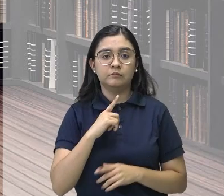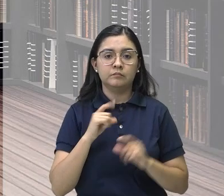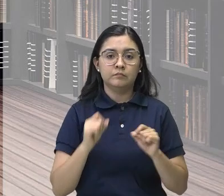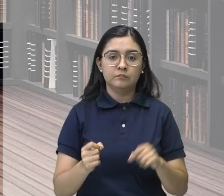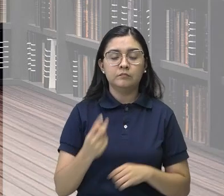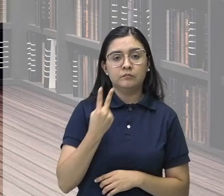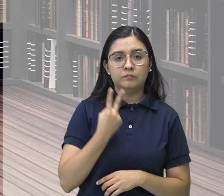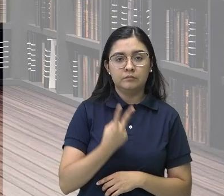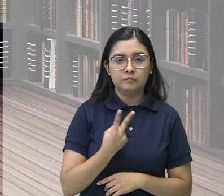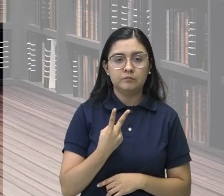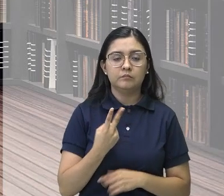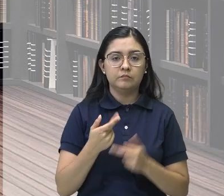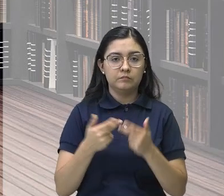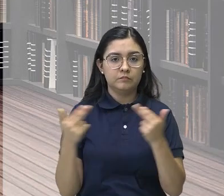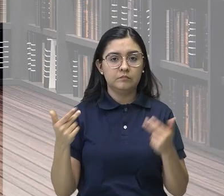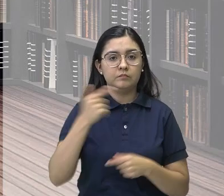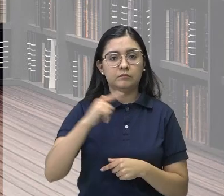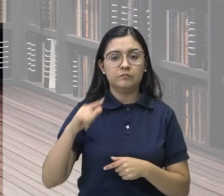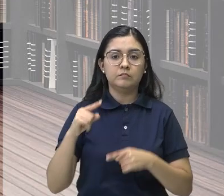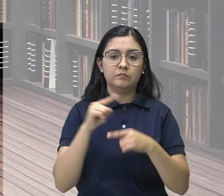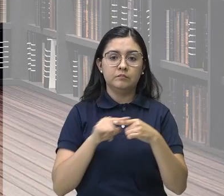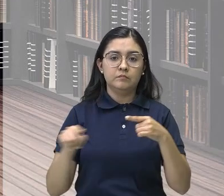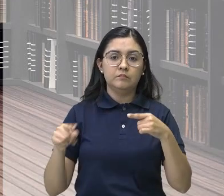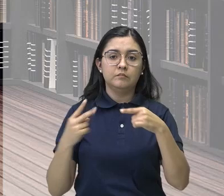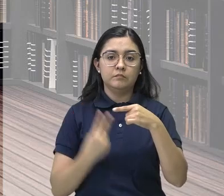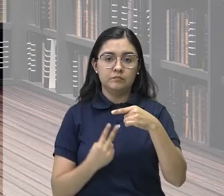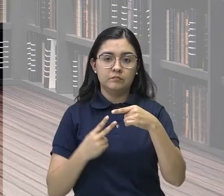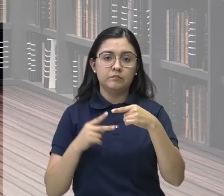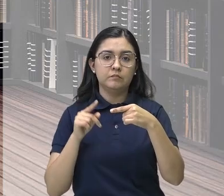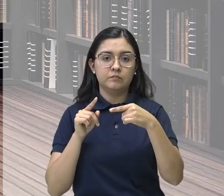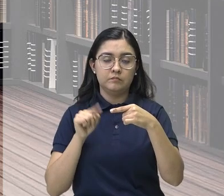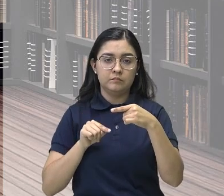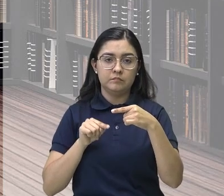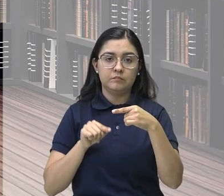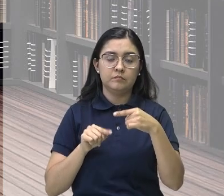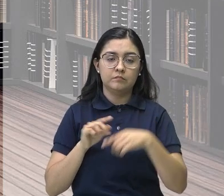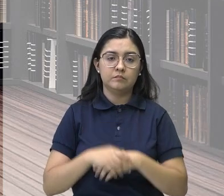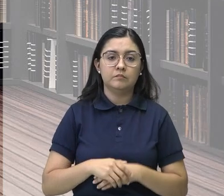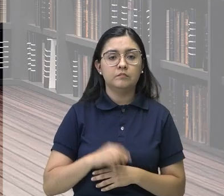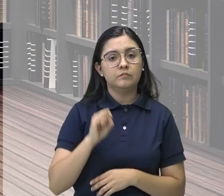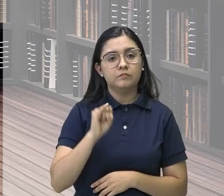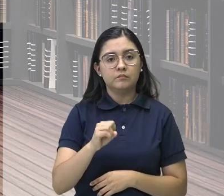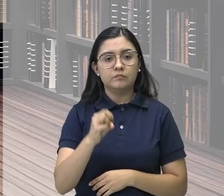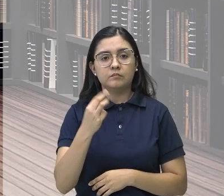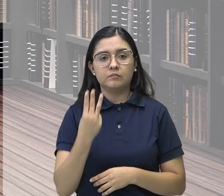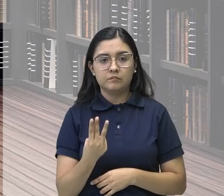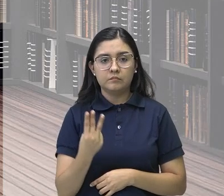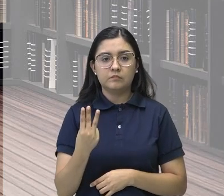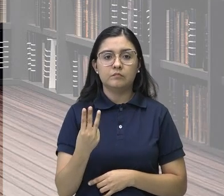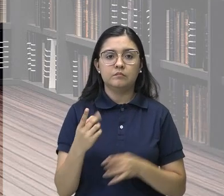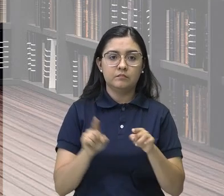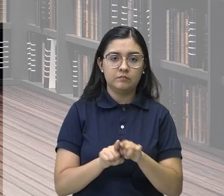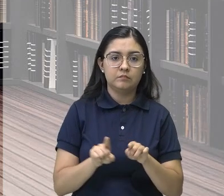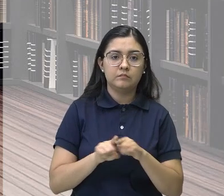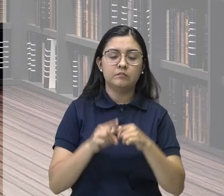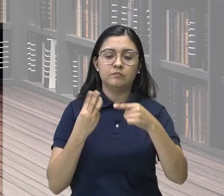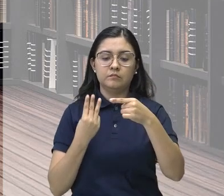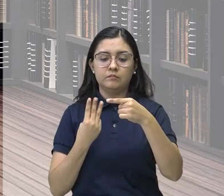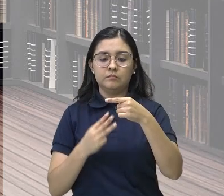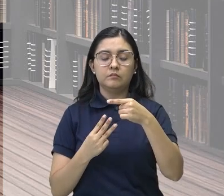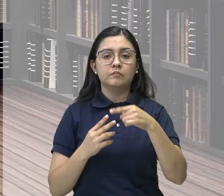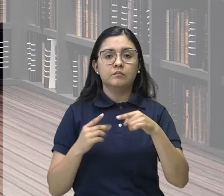2 elementos repetidos, vai ser dividido por 2 fatorial. Tá bom? Se são 3 elementos repetidos, nós vamos dividir por